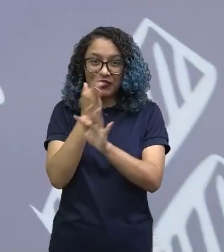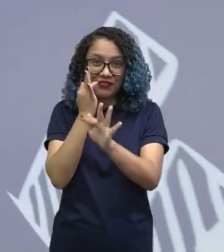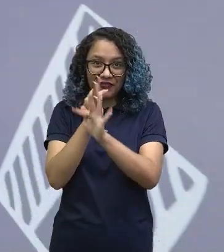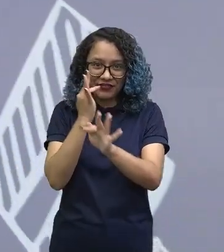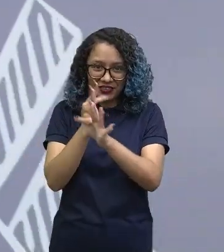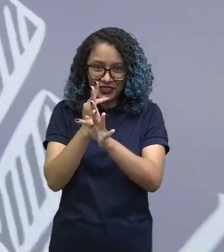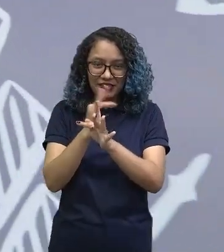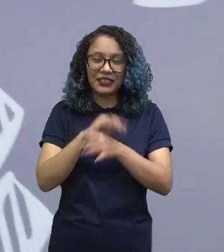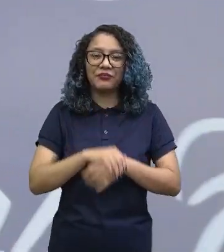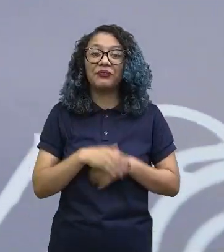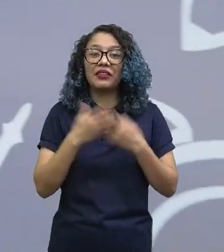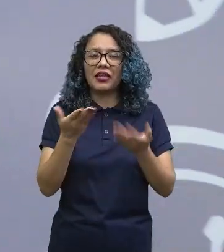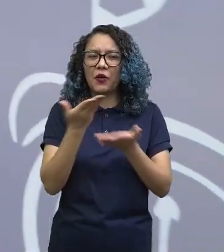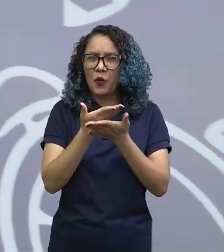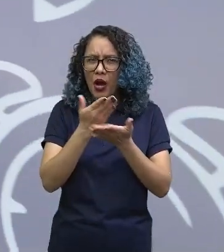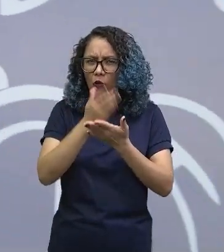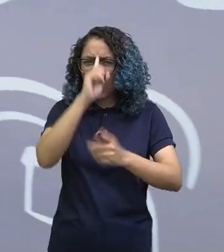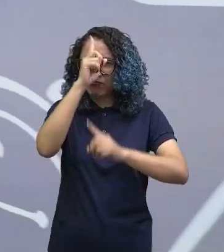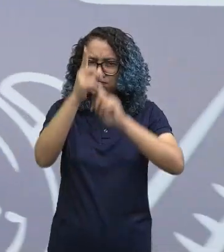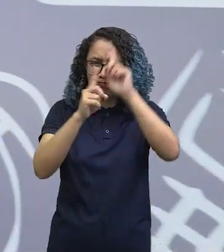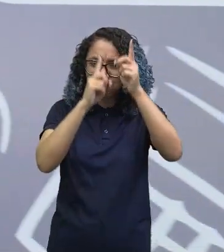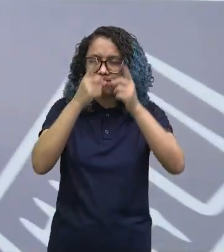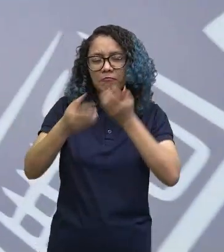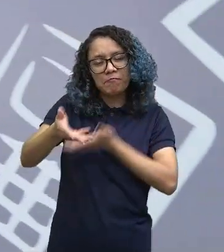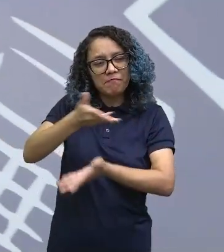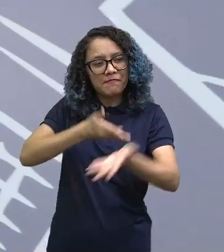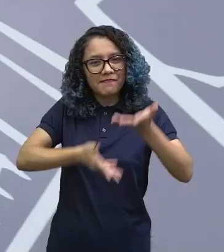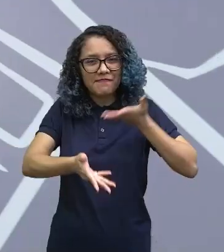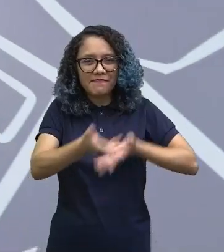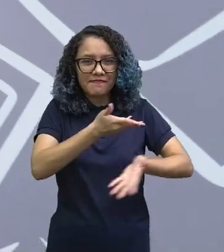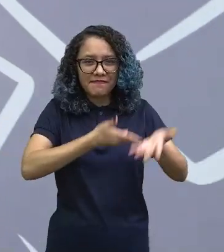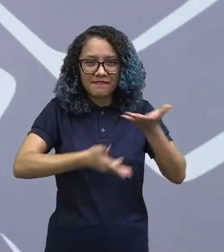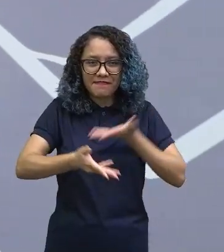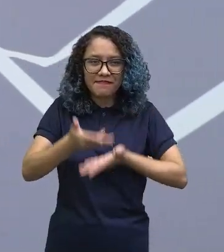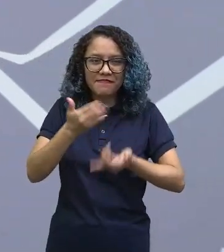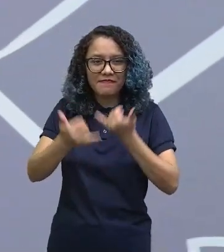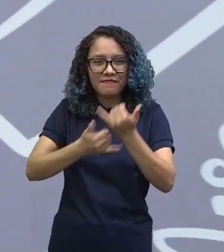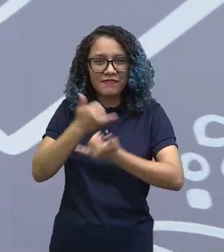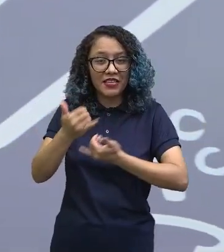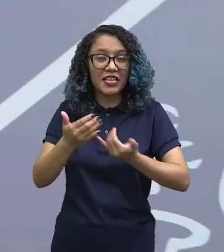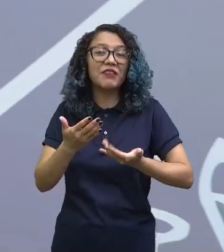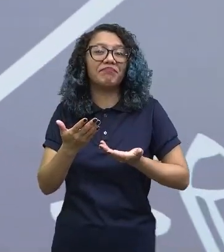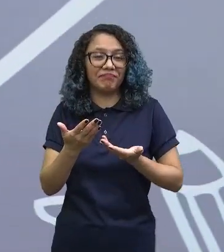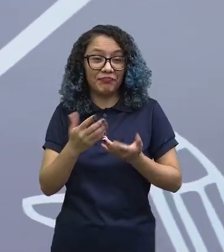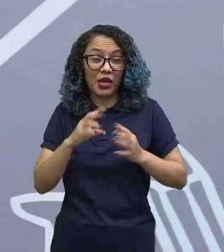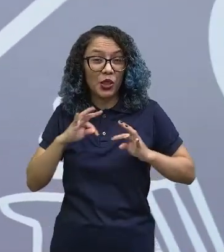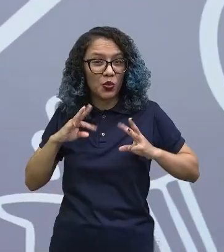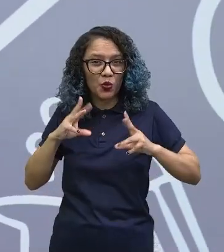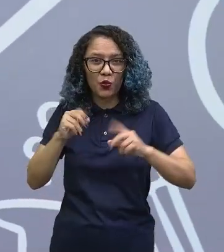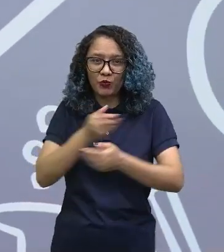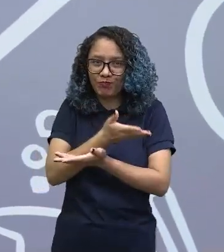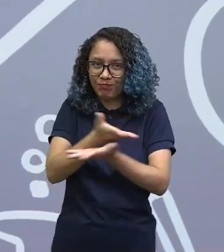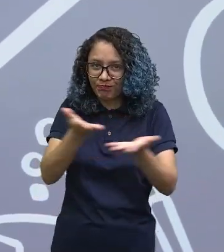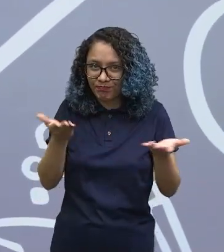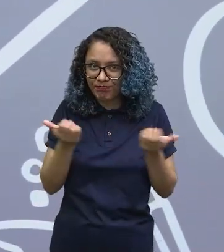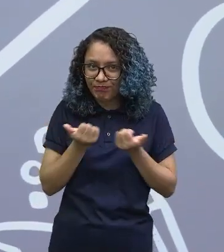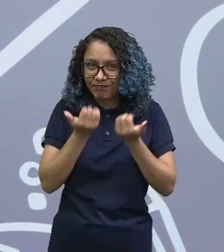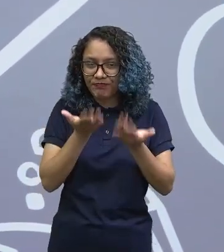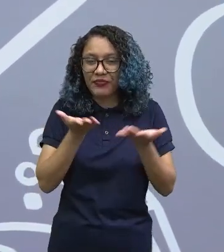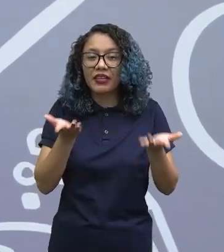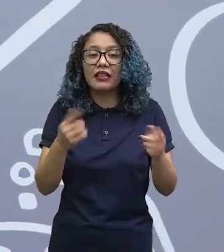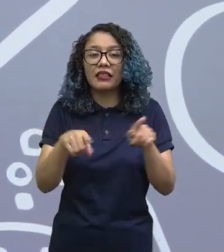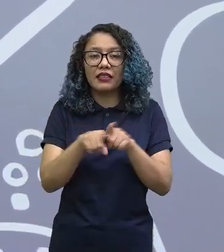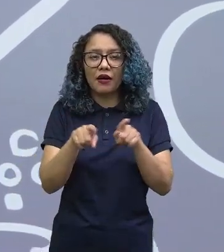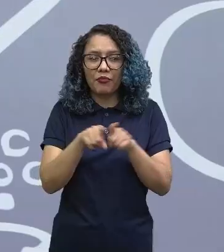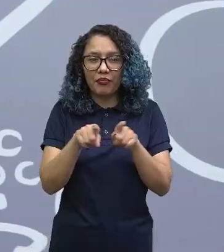aulas serão criativas, dinâmicas, com muito entusiasmo para todos vocês. Trouxe